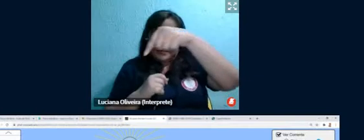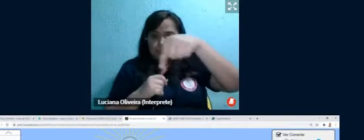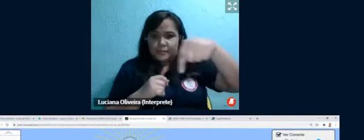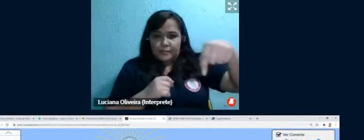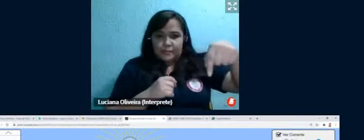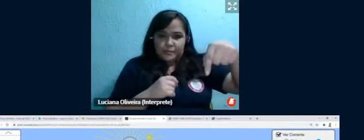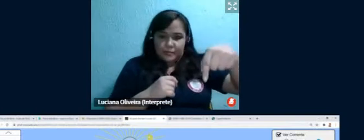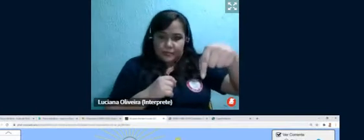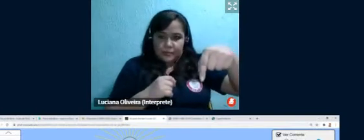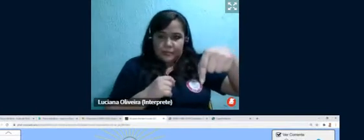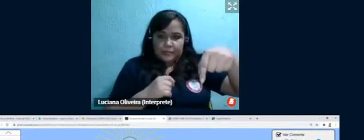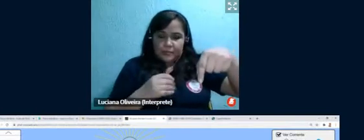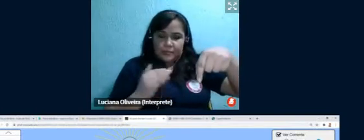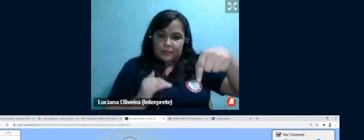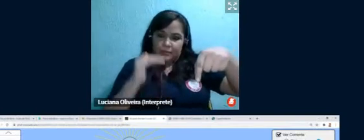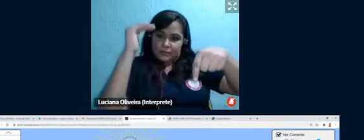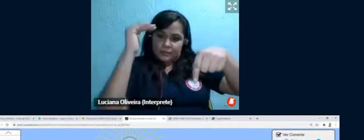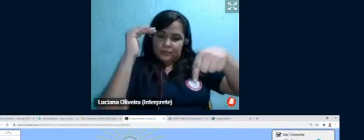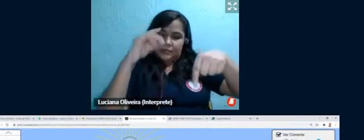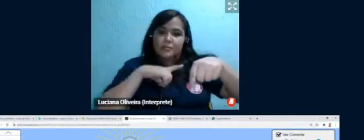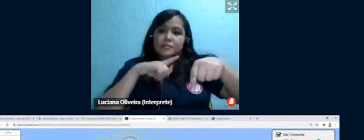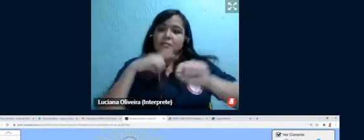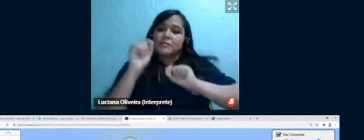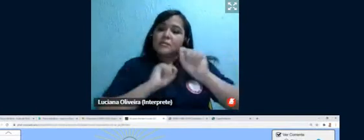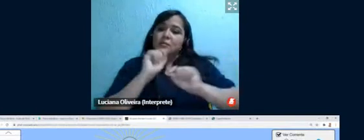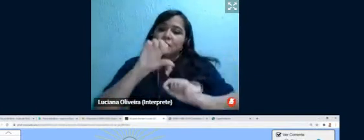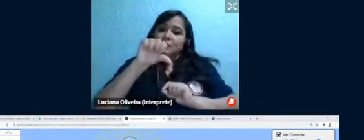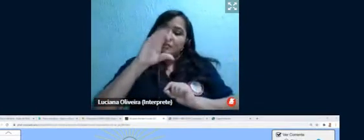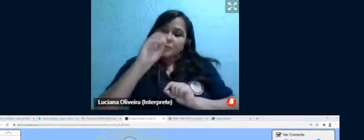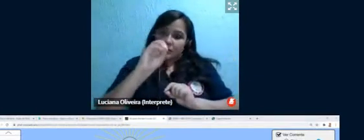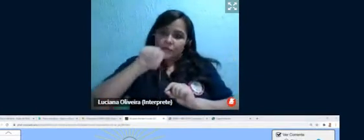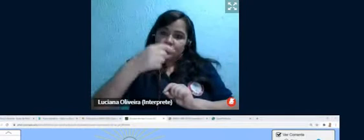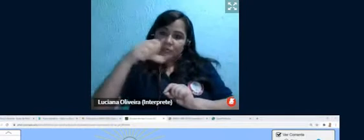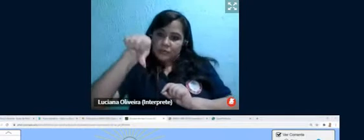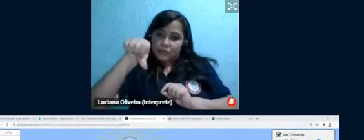ele está me dizendo que a corrente que vai para a parte de cima é 0,9 amperes.